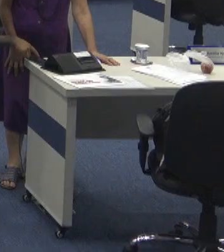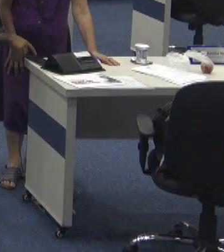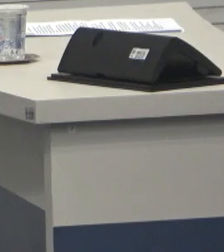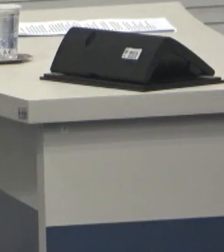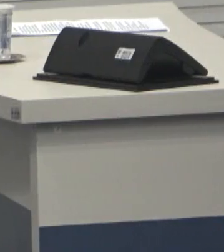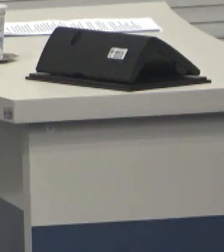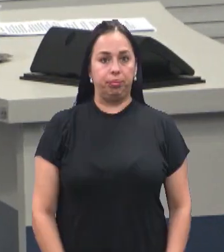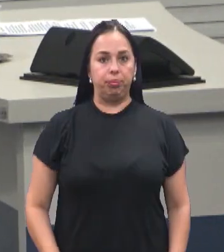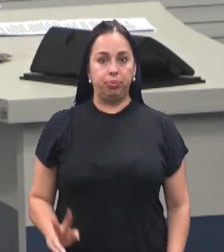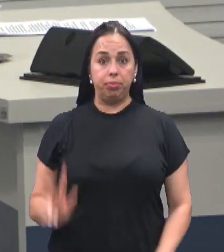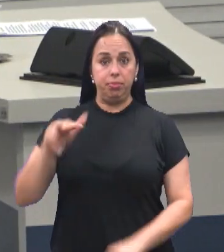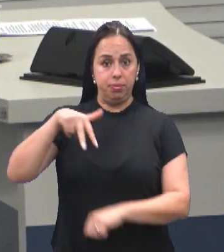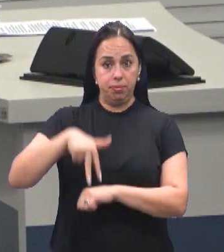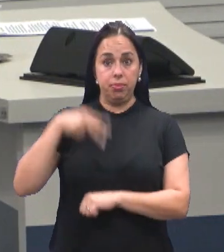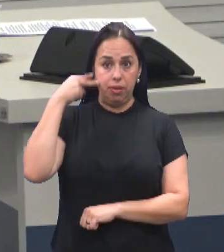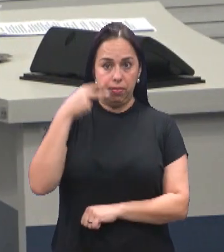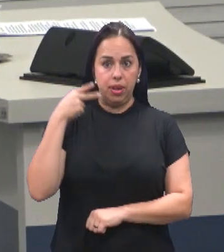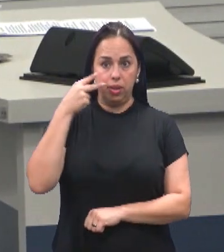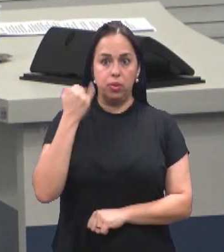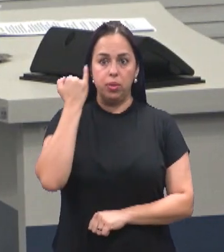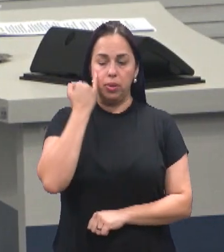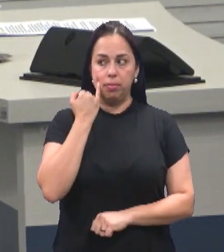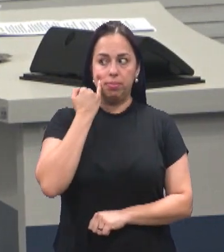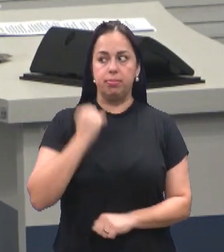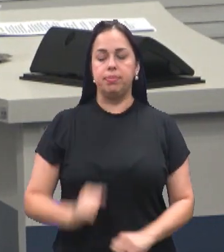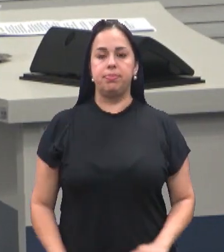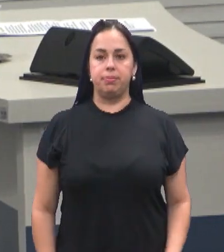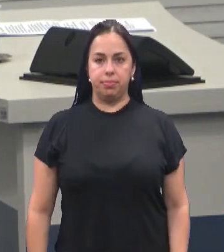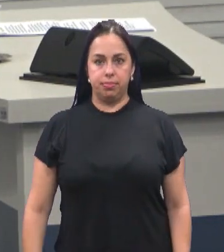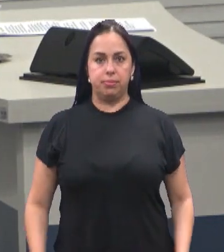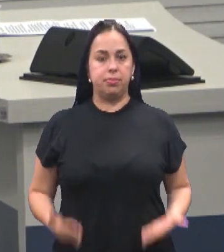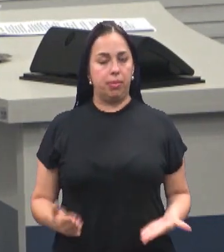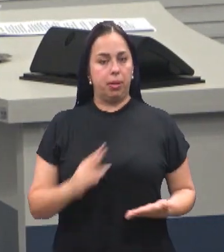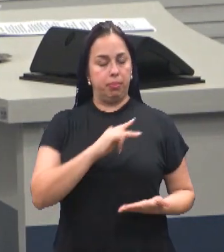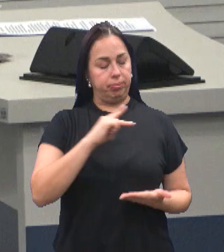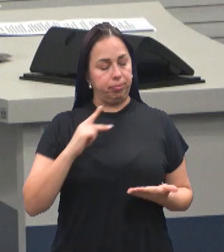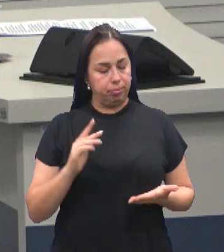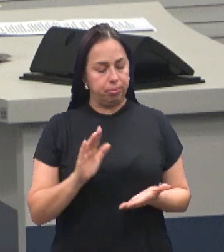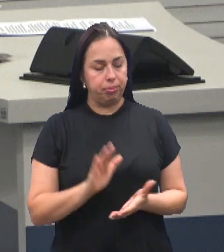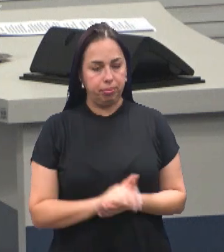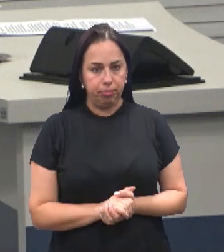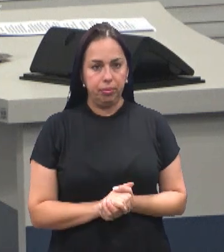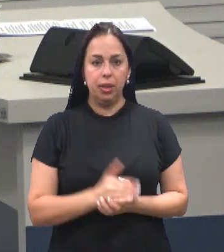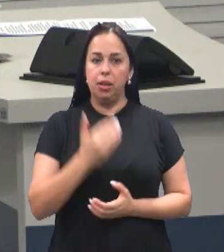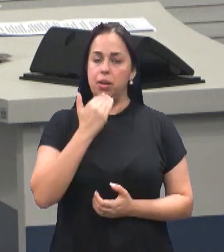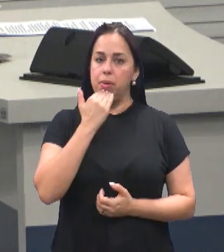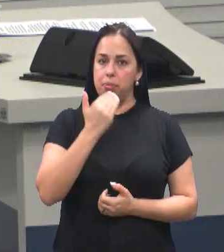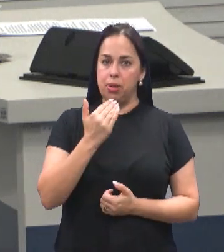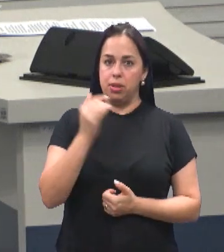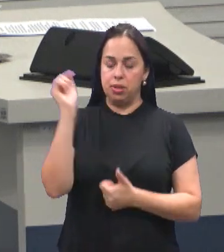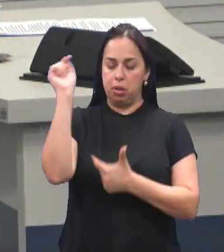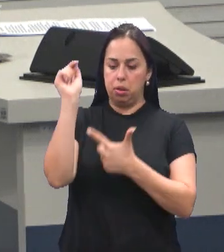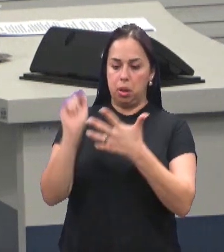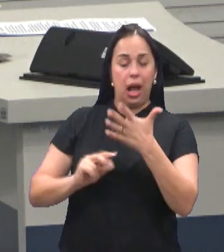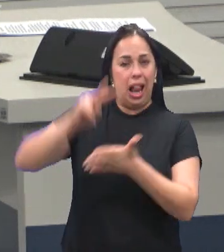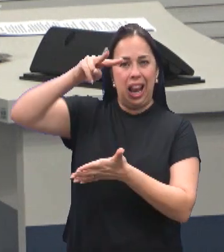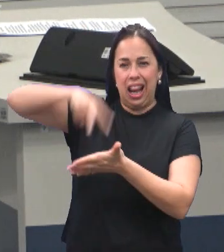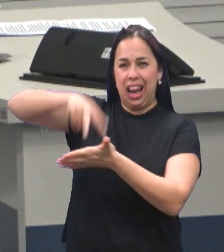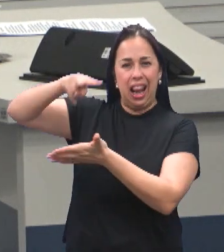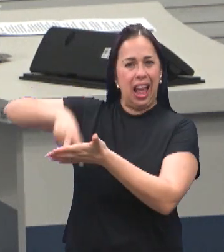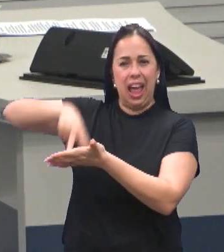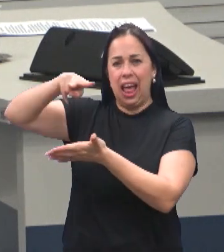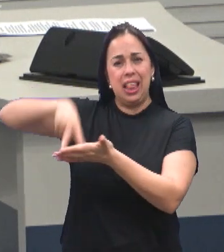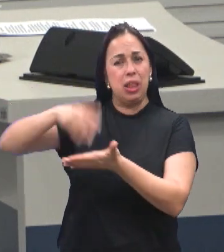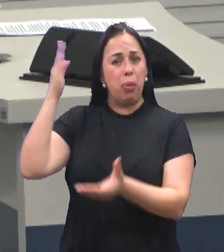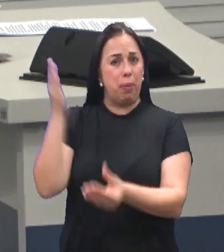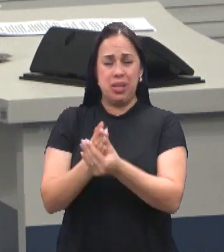Com a palavra, o vereador José Luiz Nunes. Senhor presidente, solicito a supressão da leitura de todos os processos